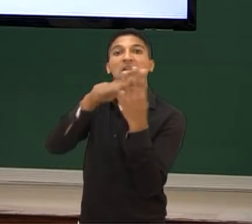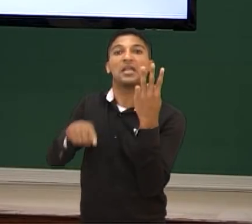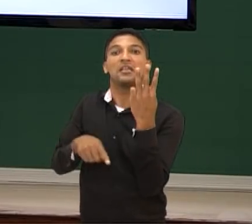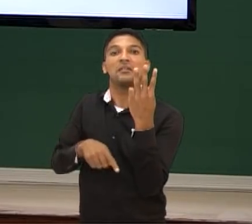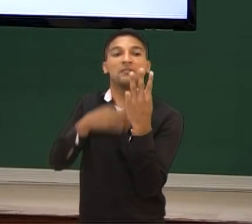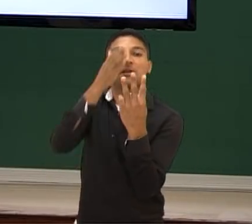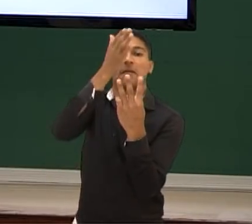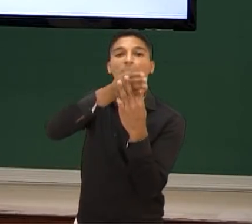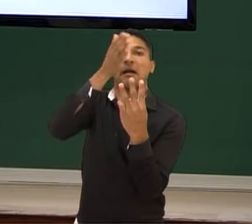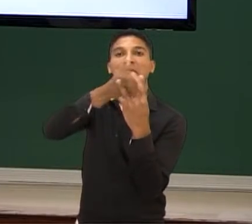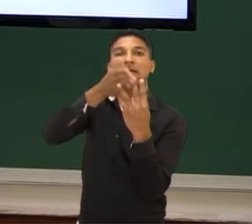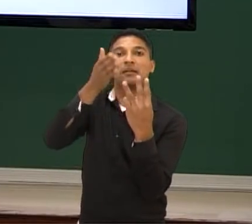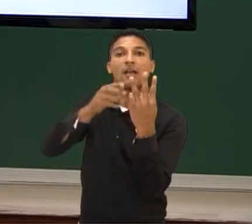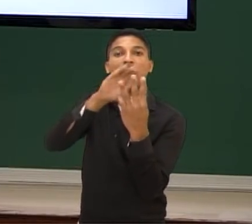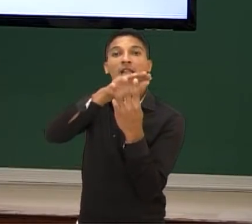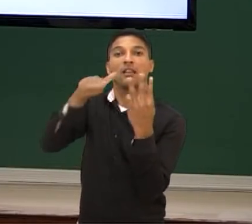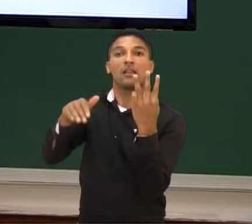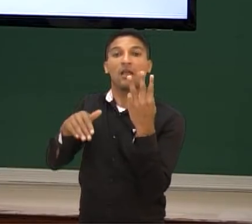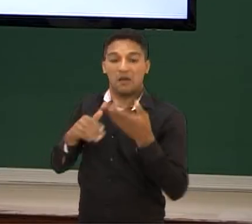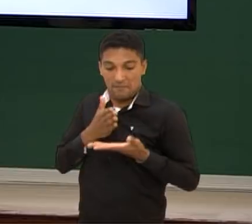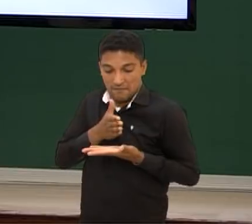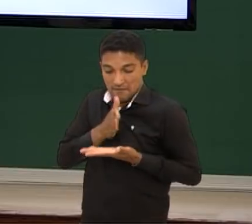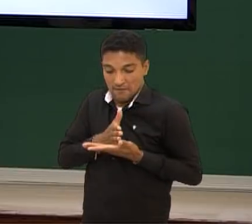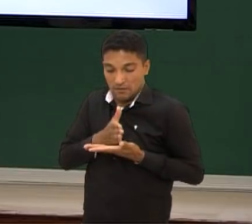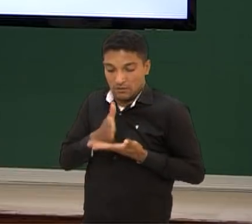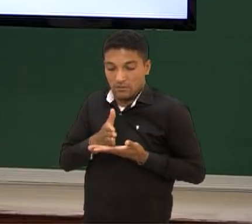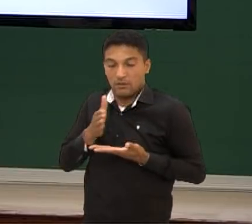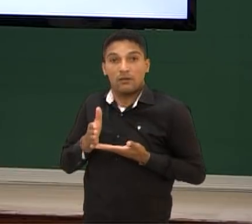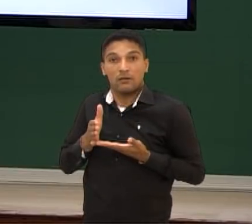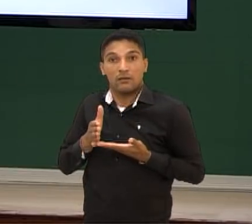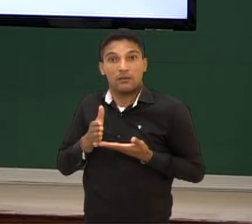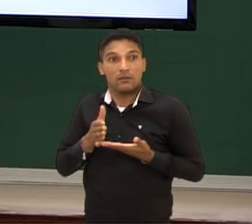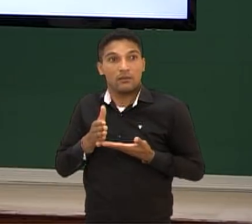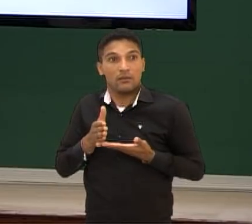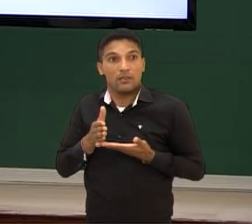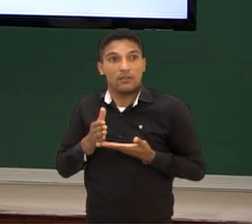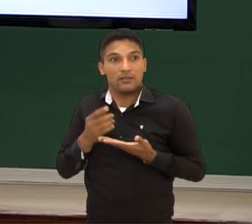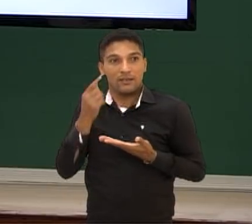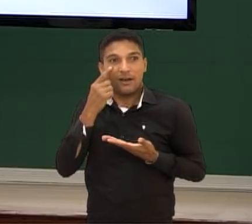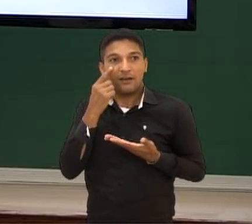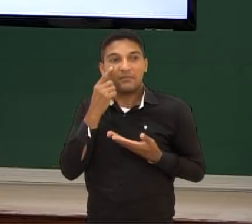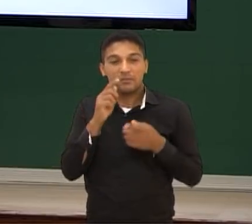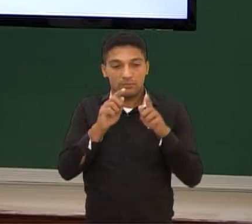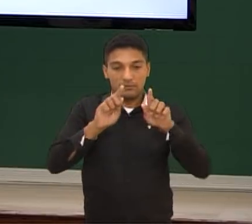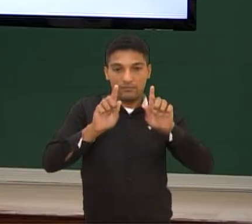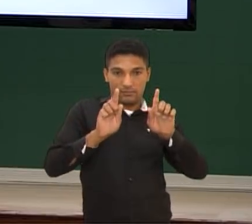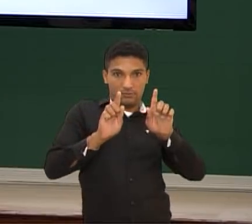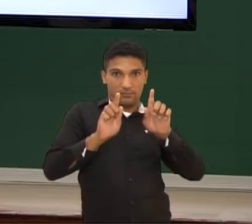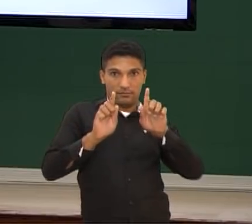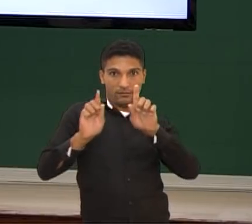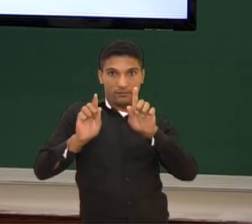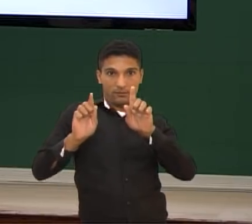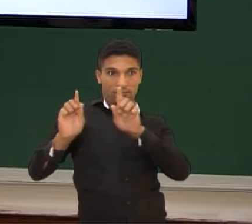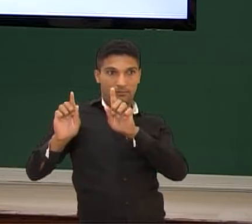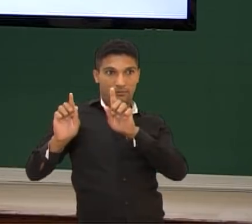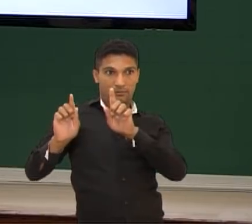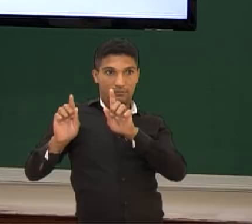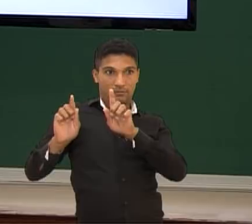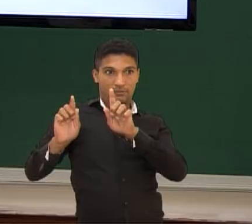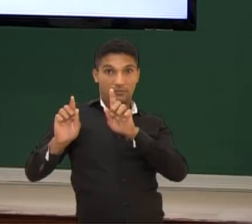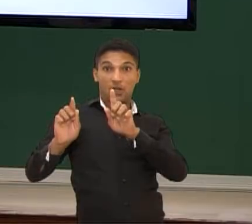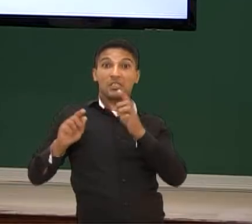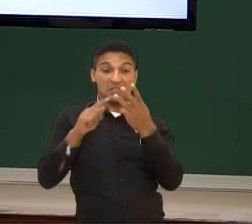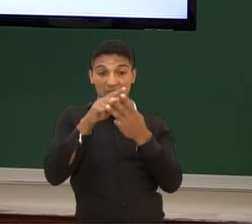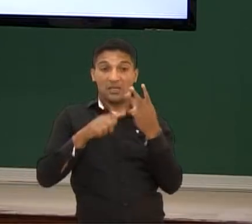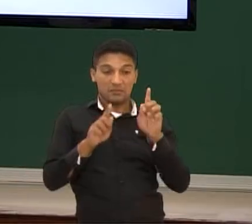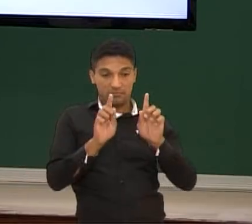4 quebrados? Então, separamos de 4 em 4. Com isso, verificamos que quantas partes conseguimos montar? Conseguimos montar